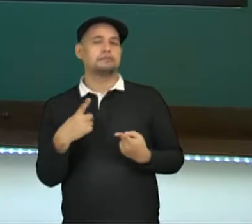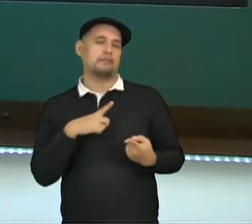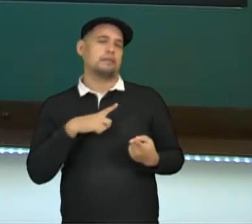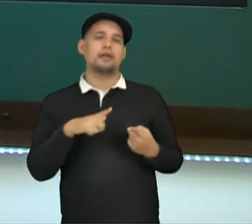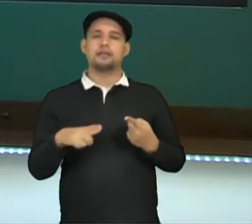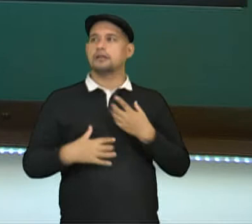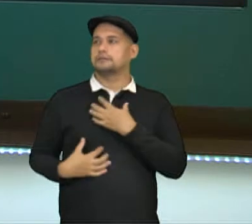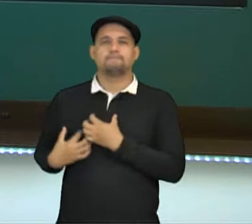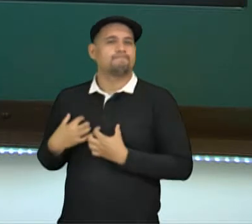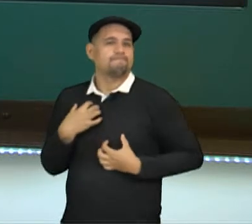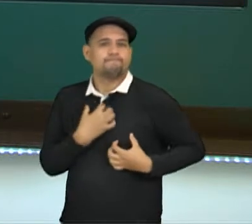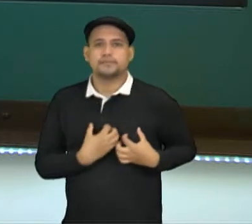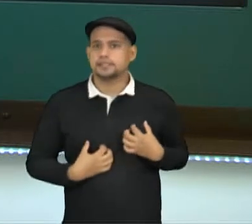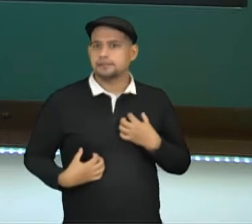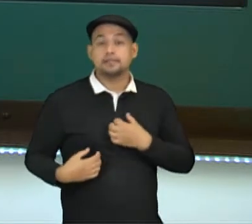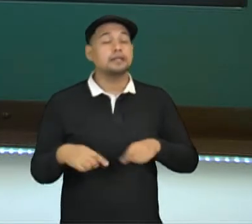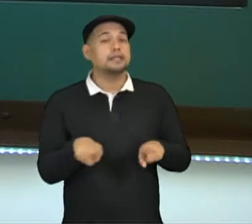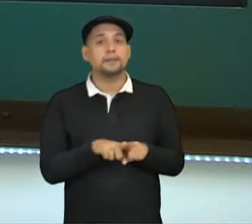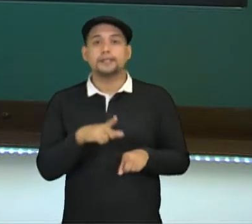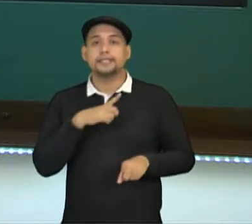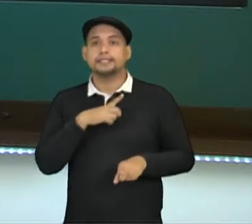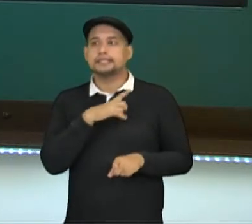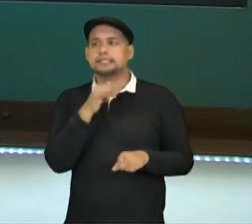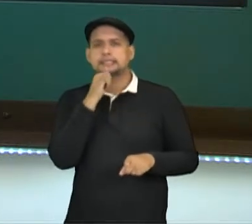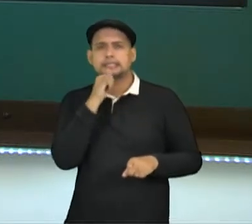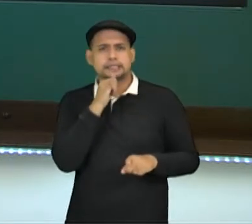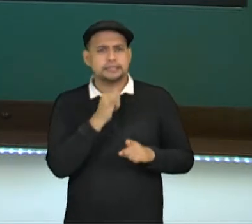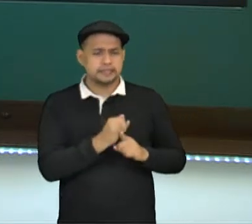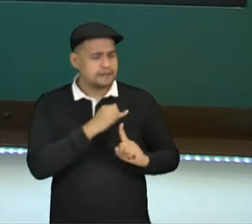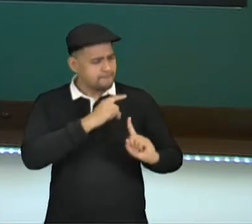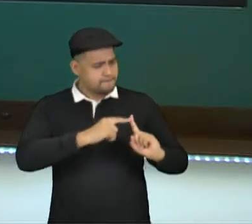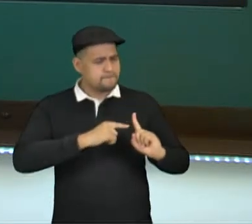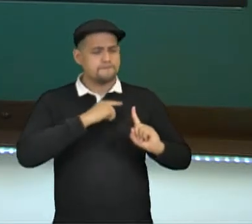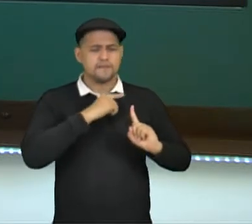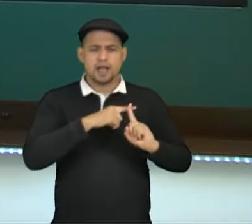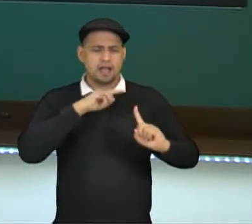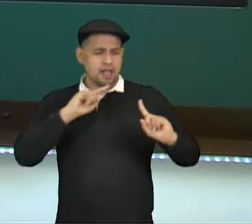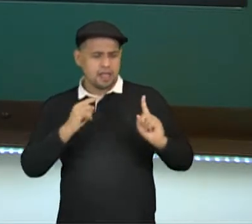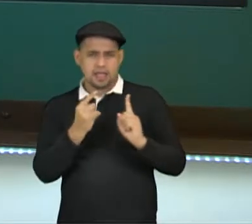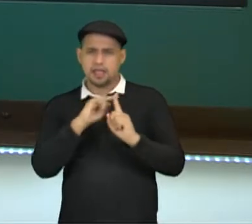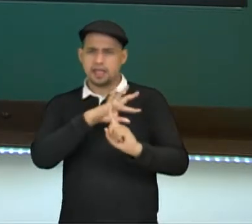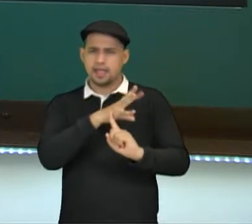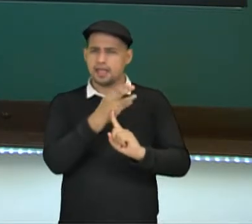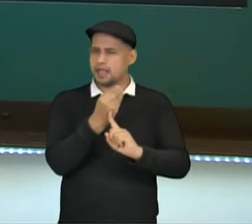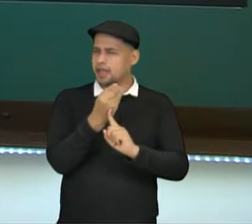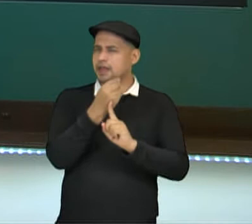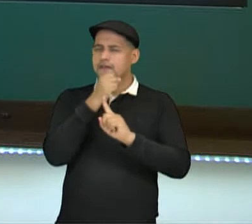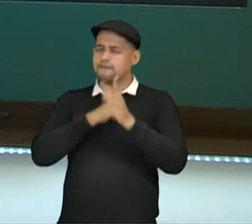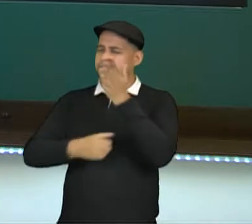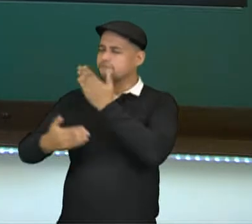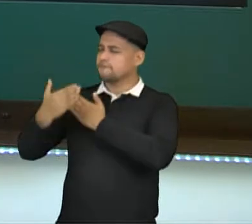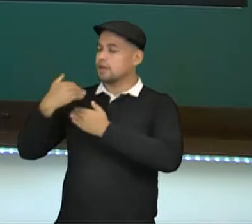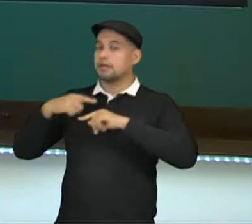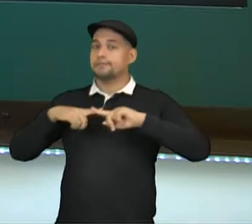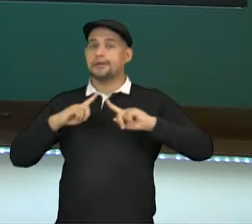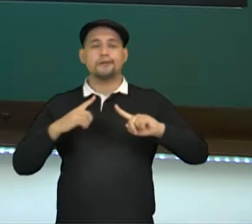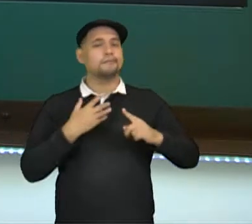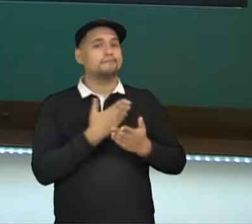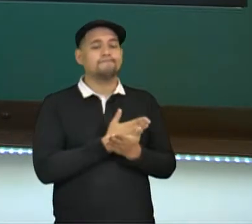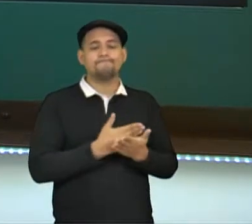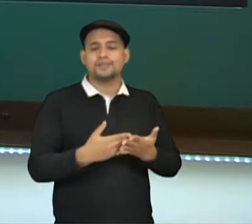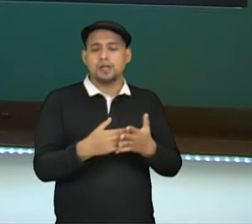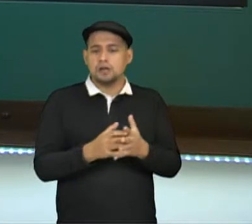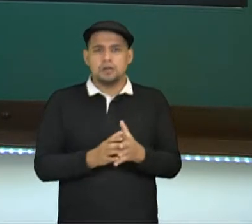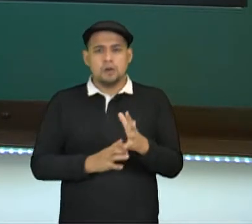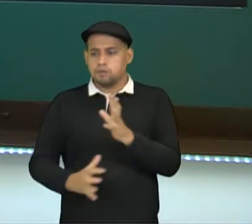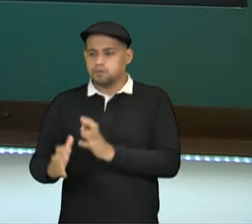da agitação, trazendo essa questão de ser mais do que a arte antiga, mas eles começam a incitar tumulto, ou seja,